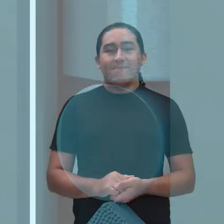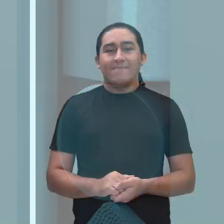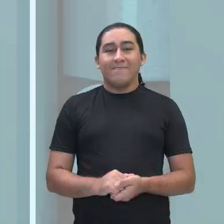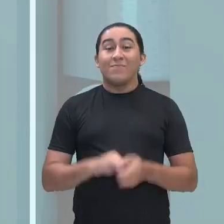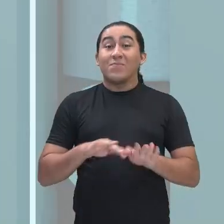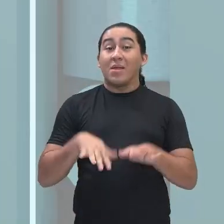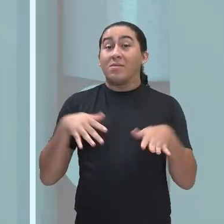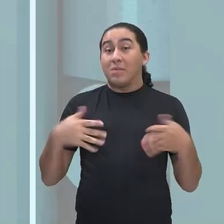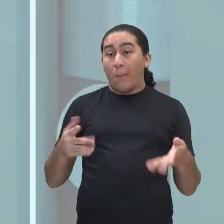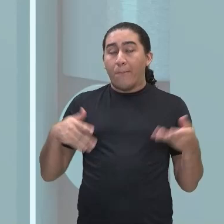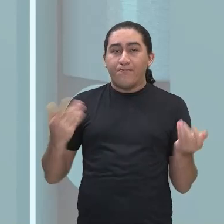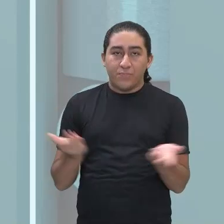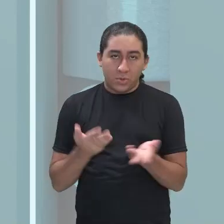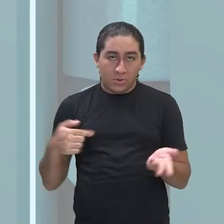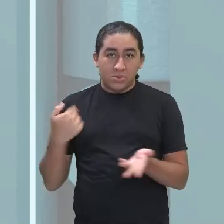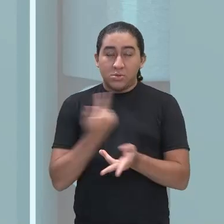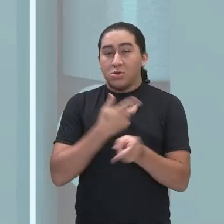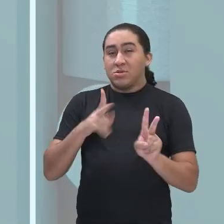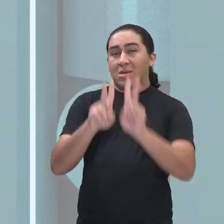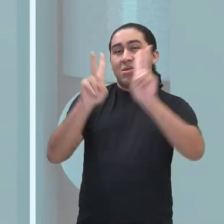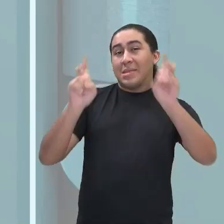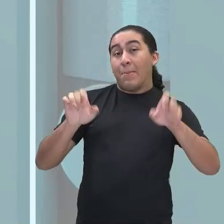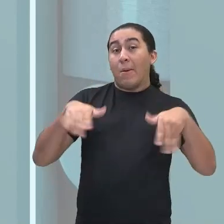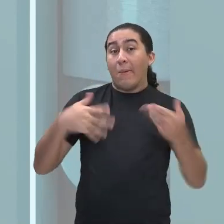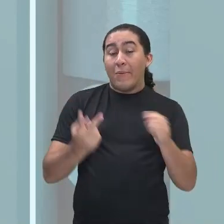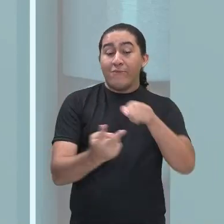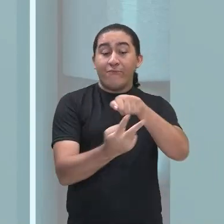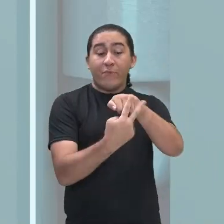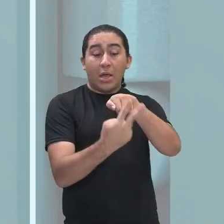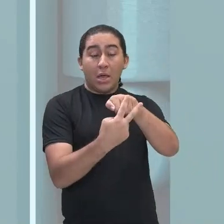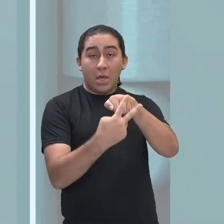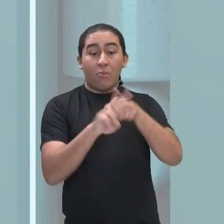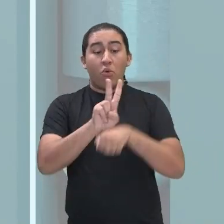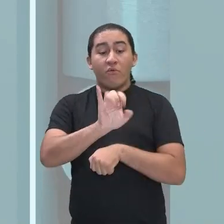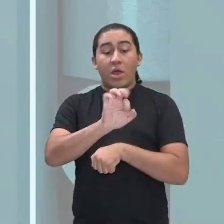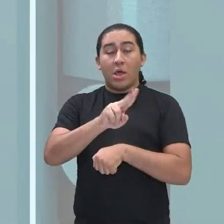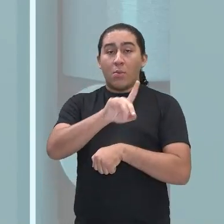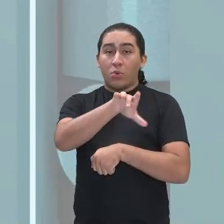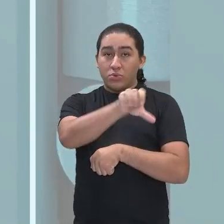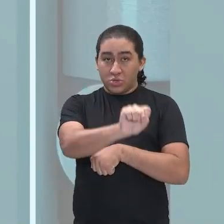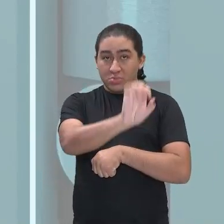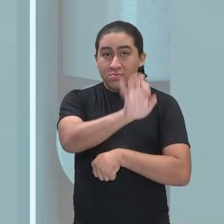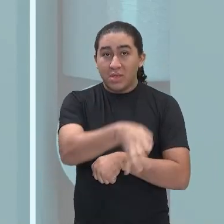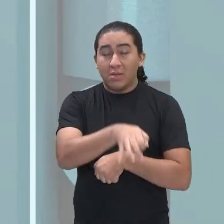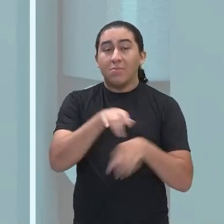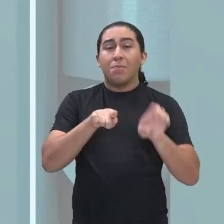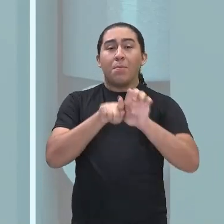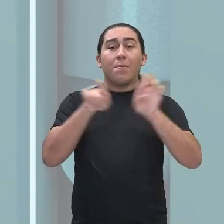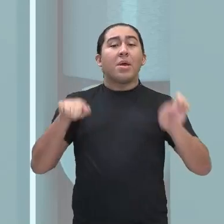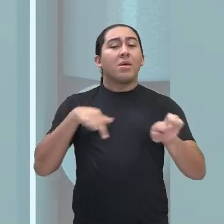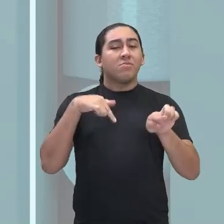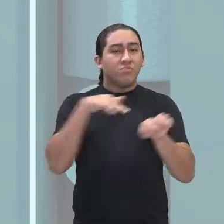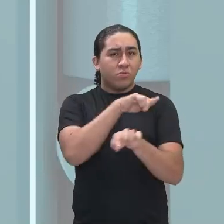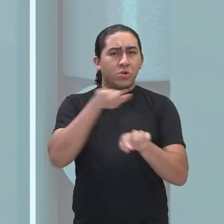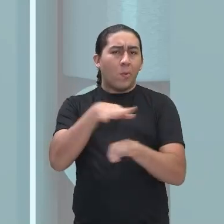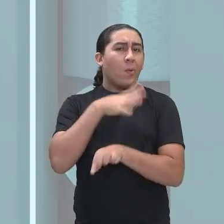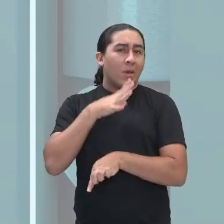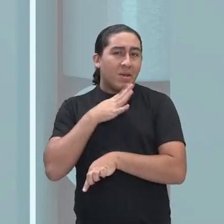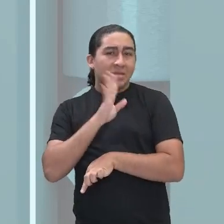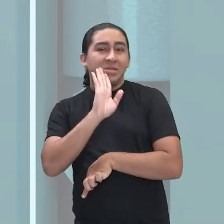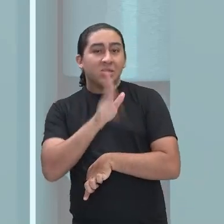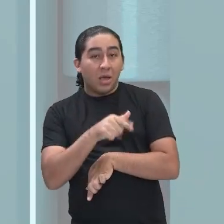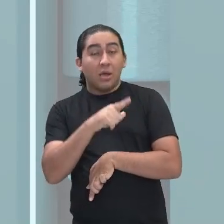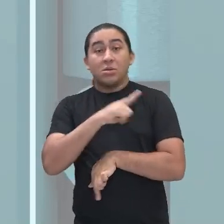Então, minha gente, hoje iremos falar sobre verbos, né? Mas, já falamos, você já conhece os